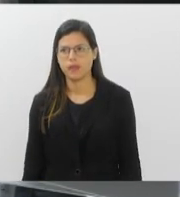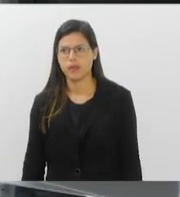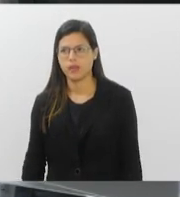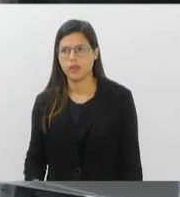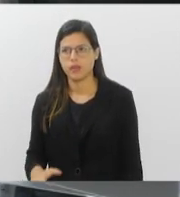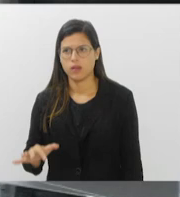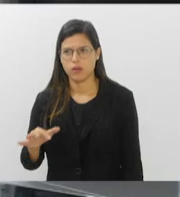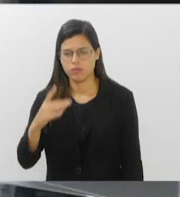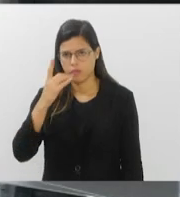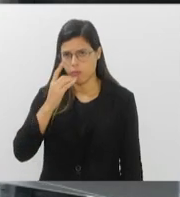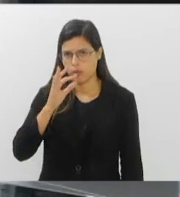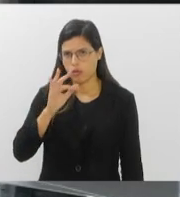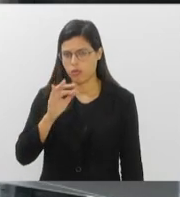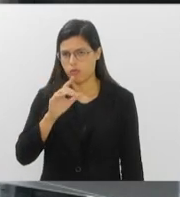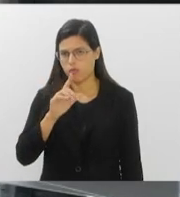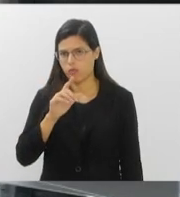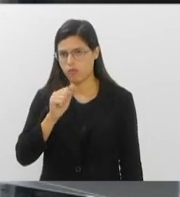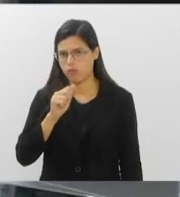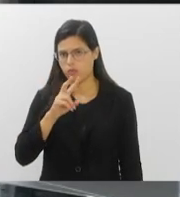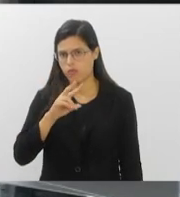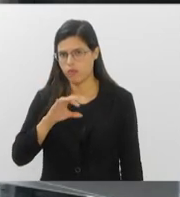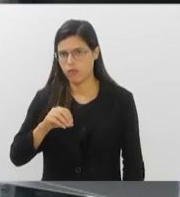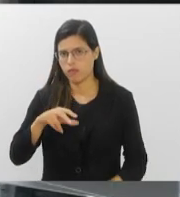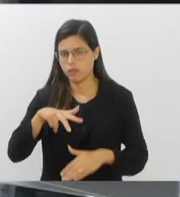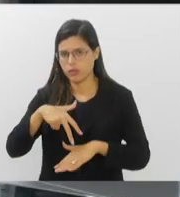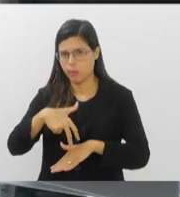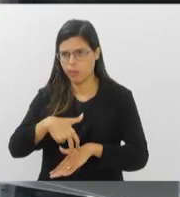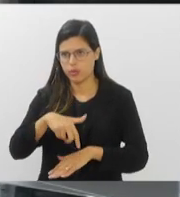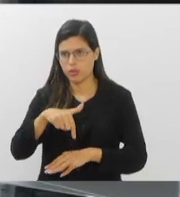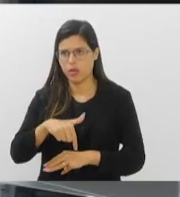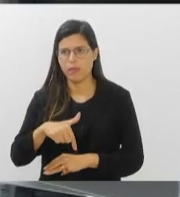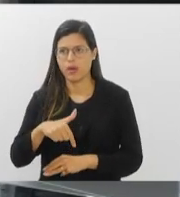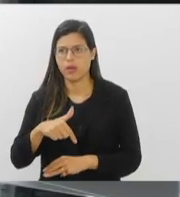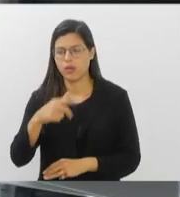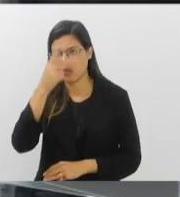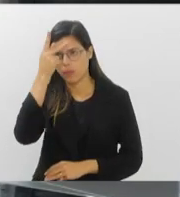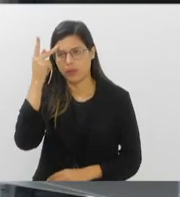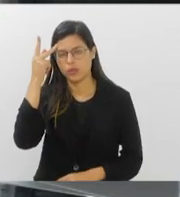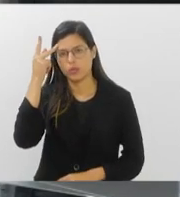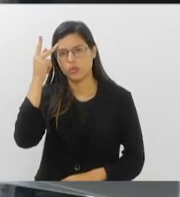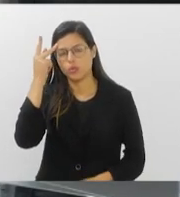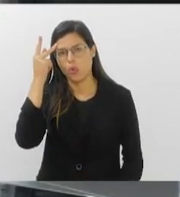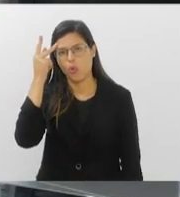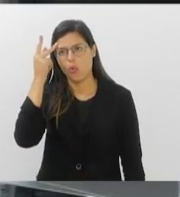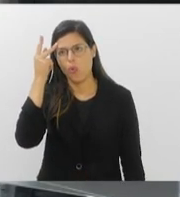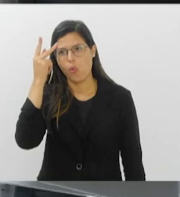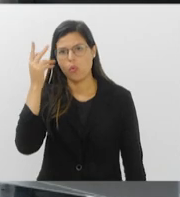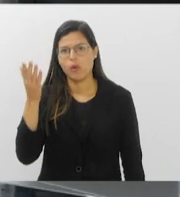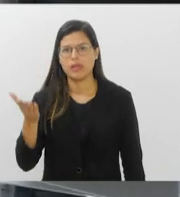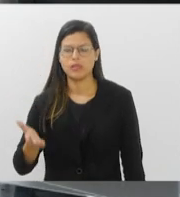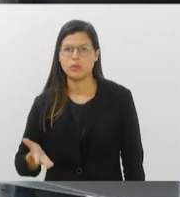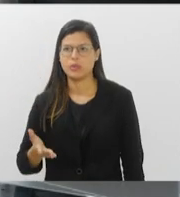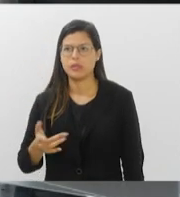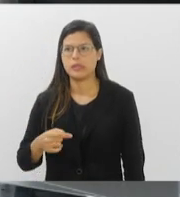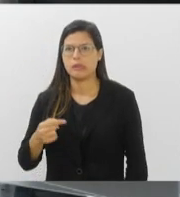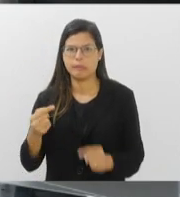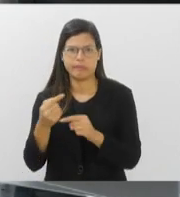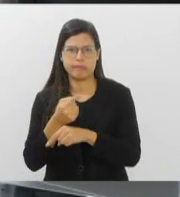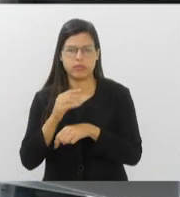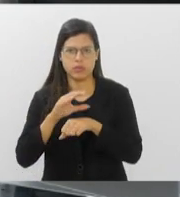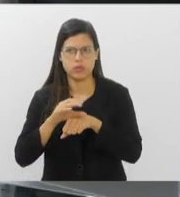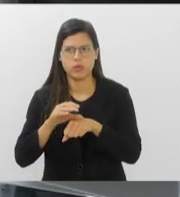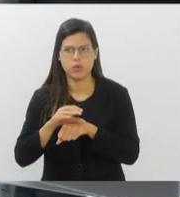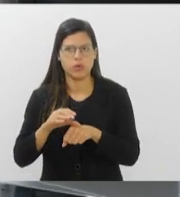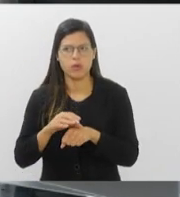Serafini, esse posicionamento para que alguém não suscite uma inconstitucionalidade